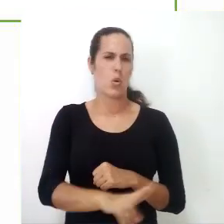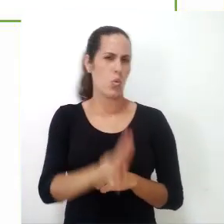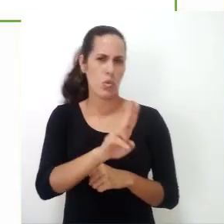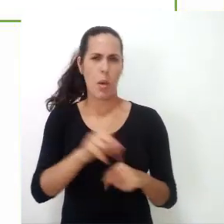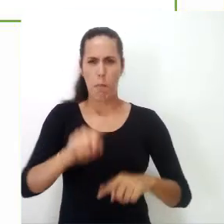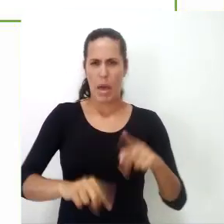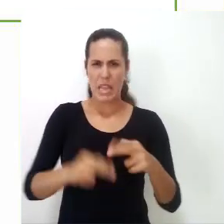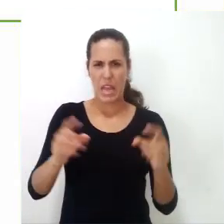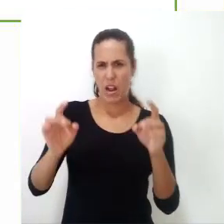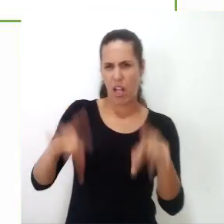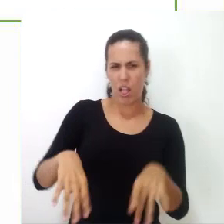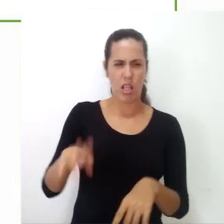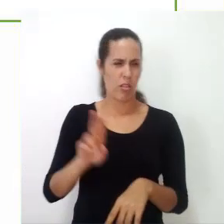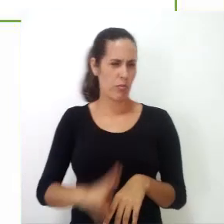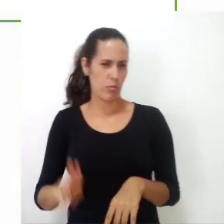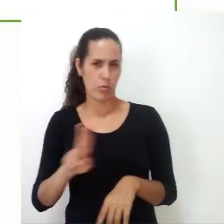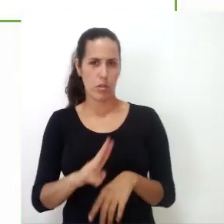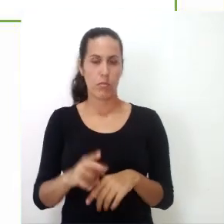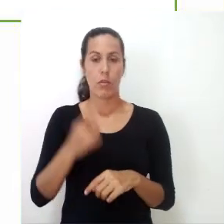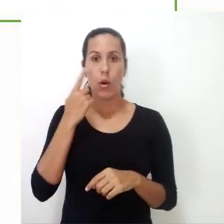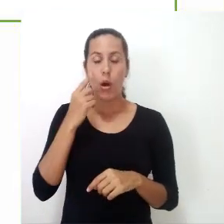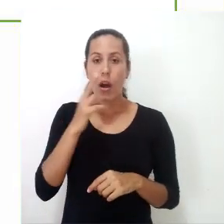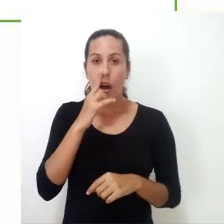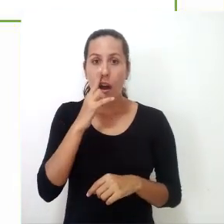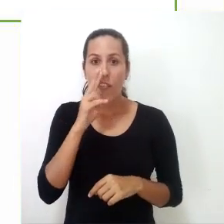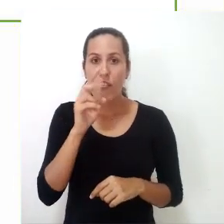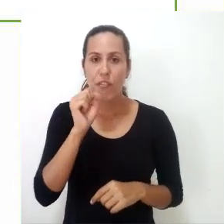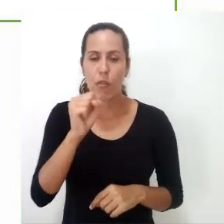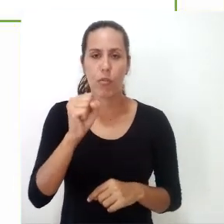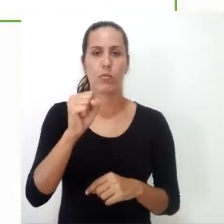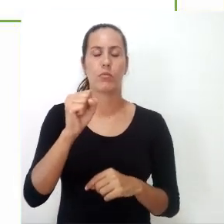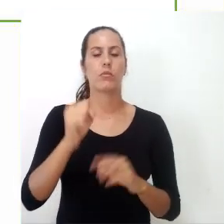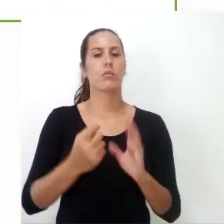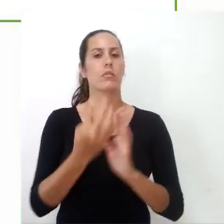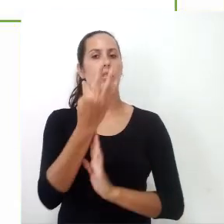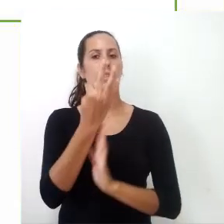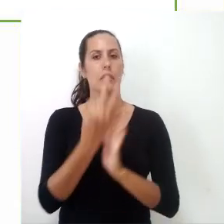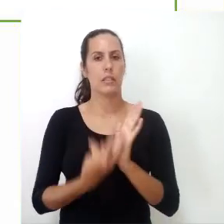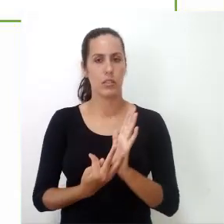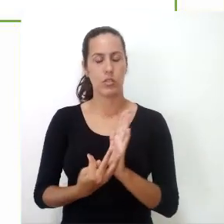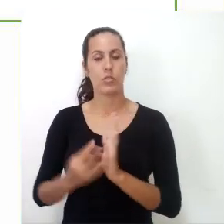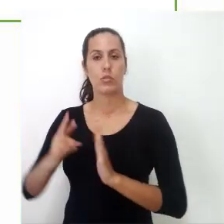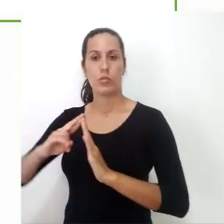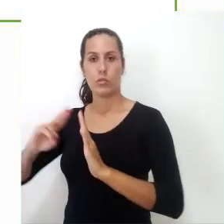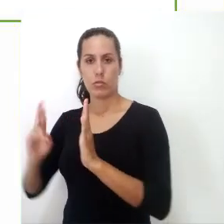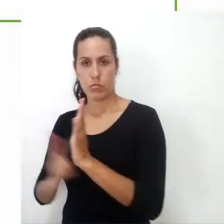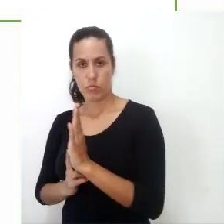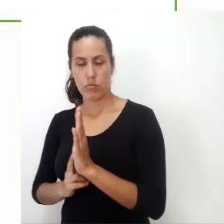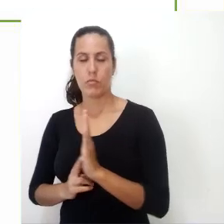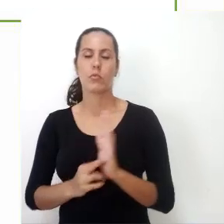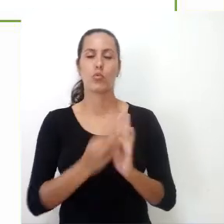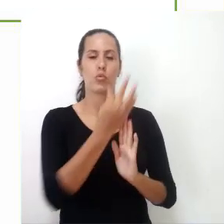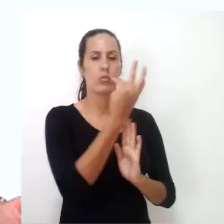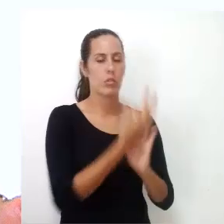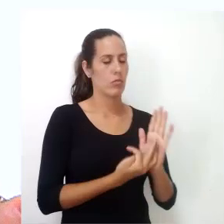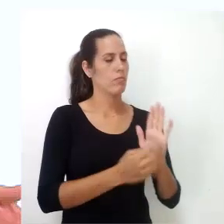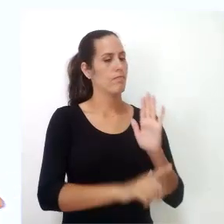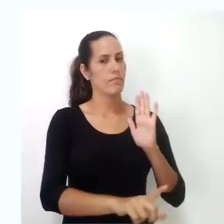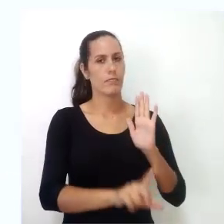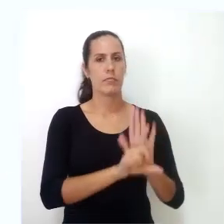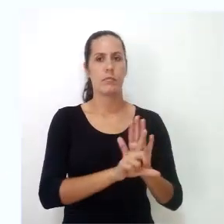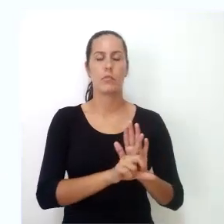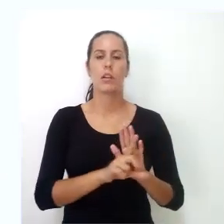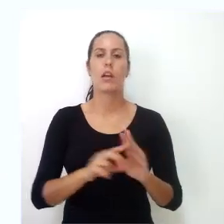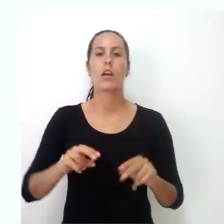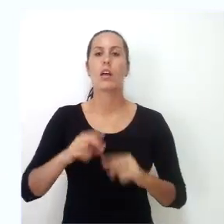estou justamente trabalhando com vocês, repito, a força, certo, dos textos normativos, dos